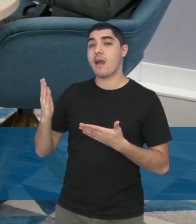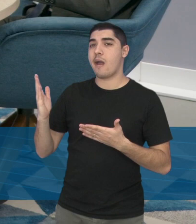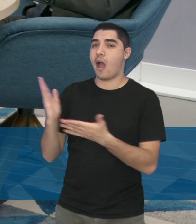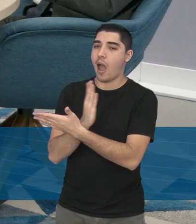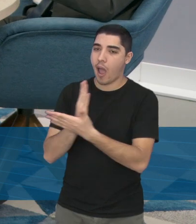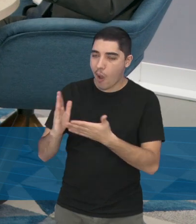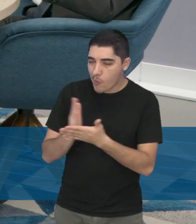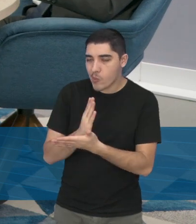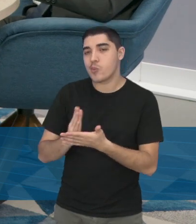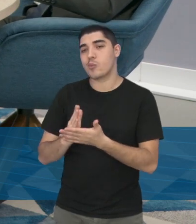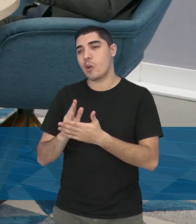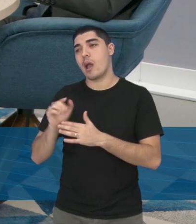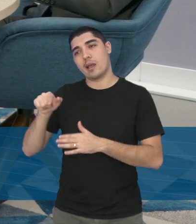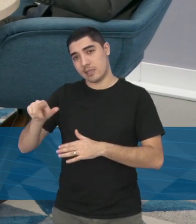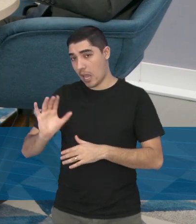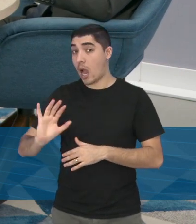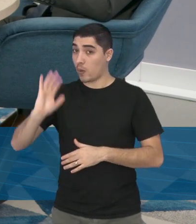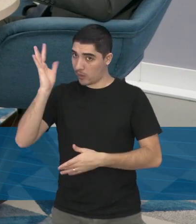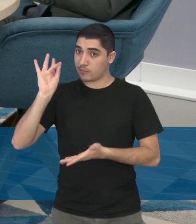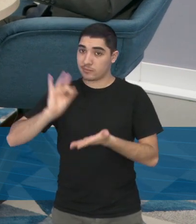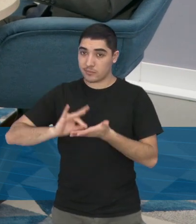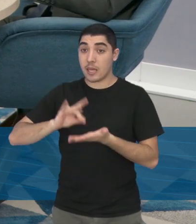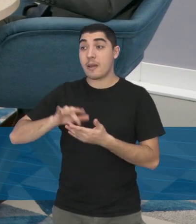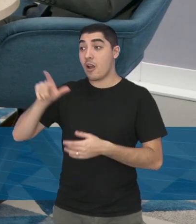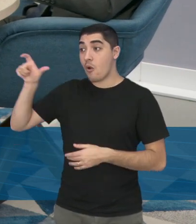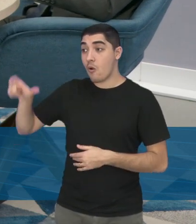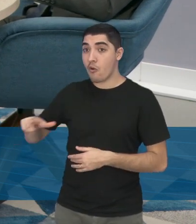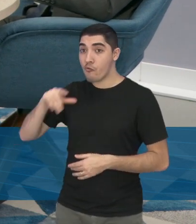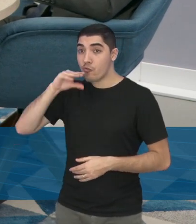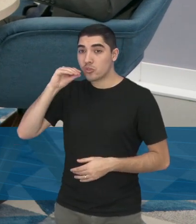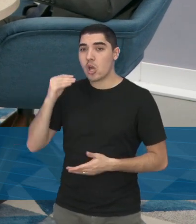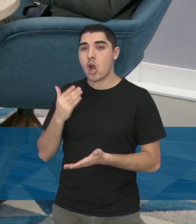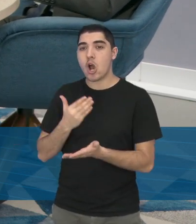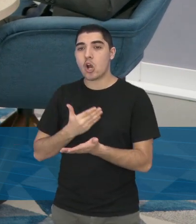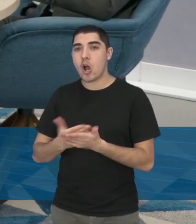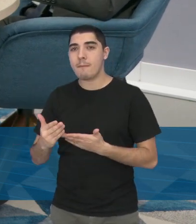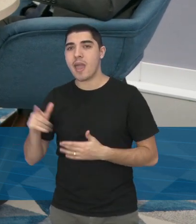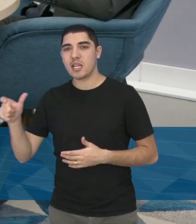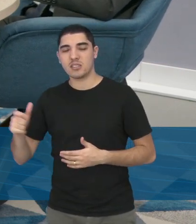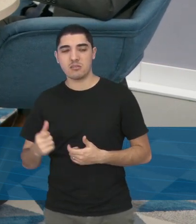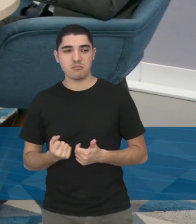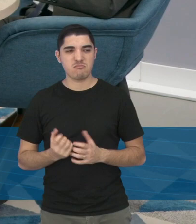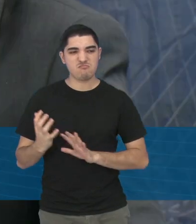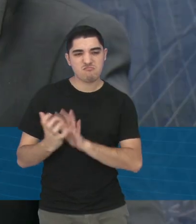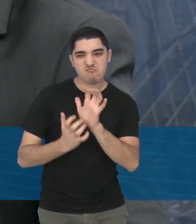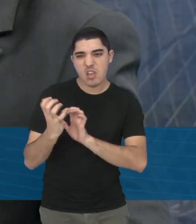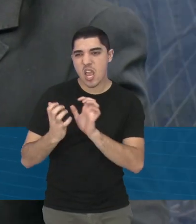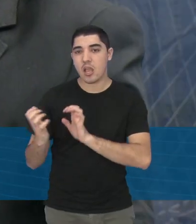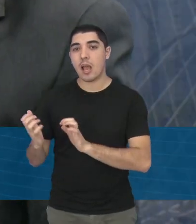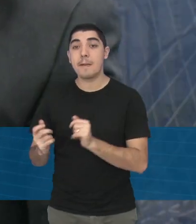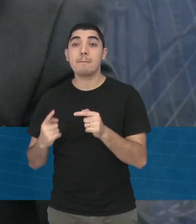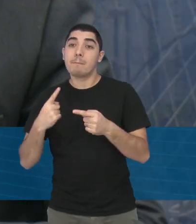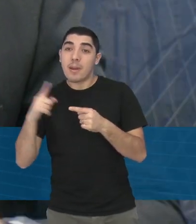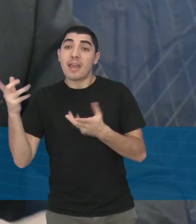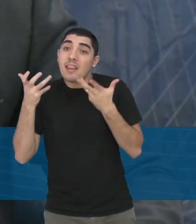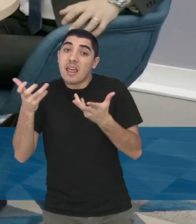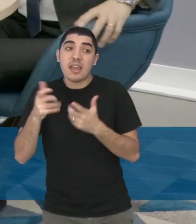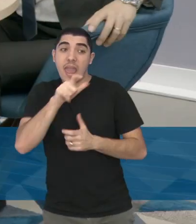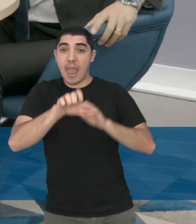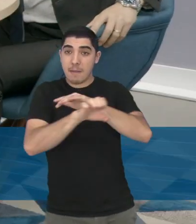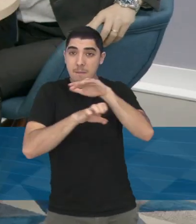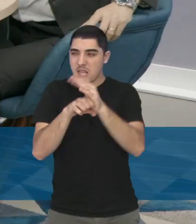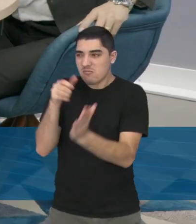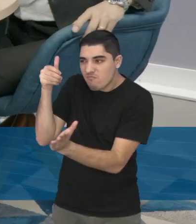Algumas vezes, mas também isso é um fato, ele começa a sabotar. Começa a ser mal educado, começa a brigar para forçar a